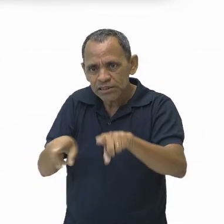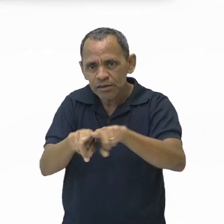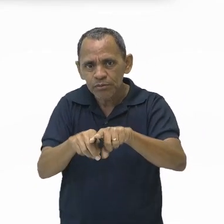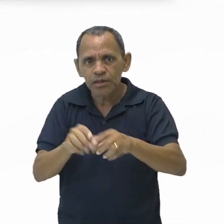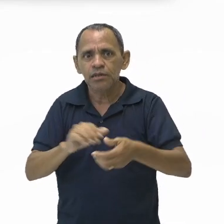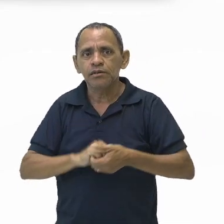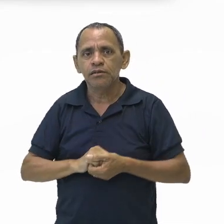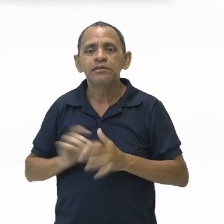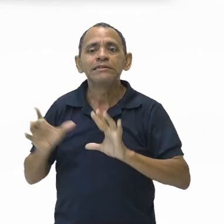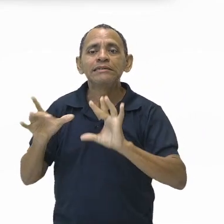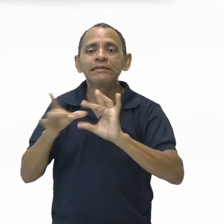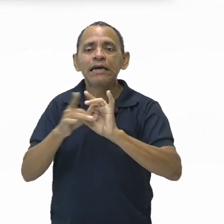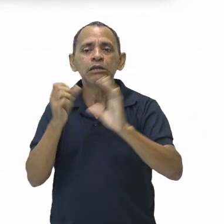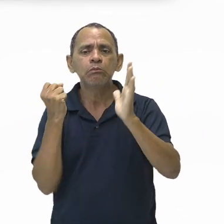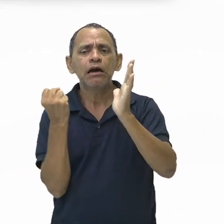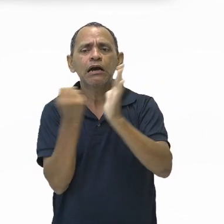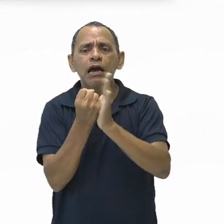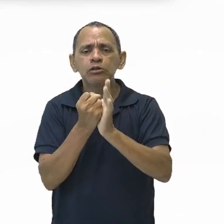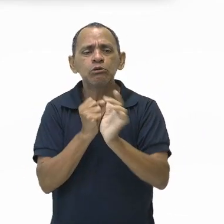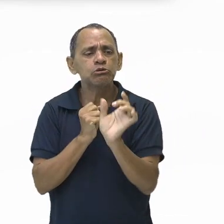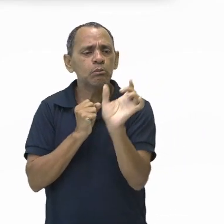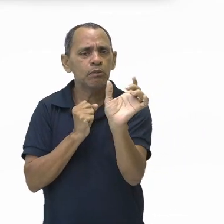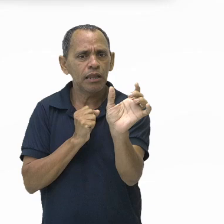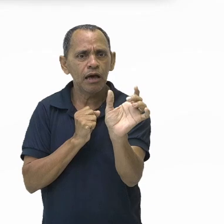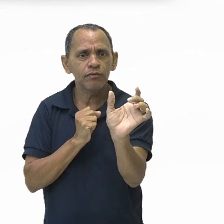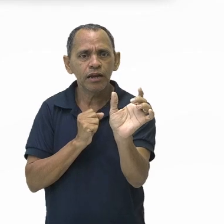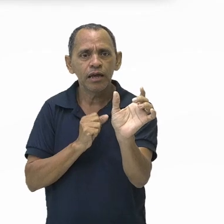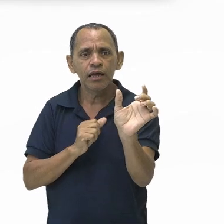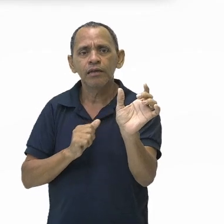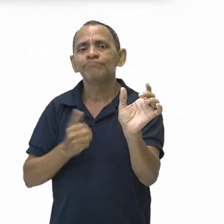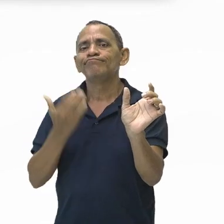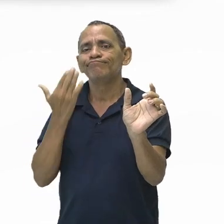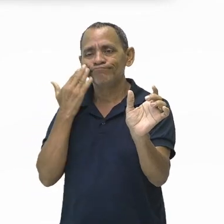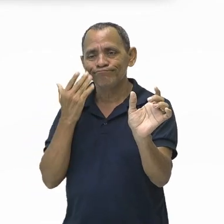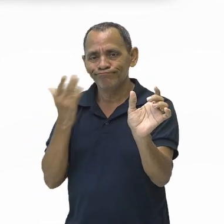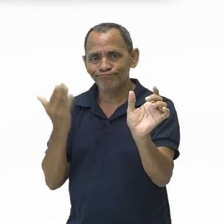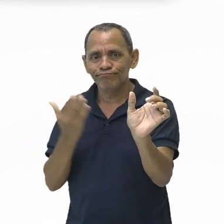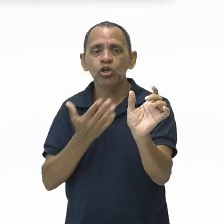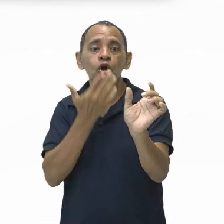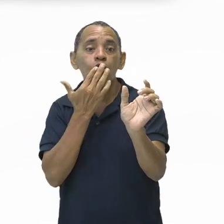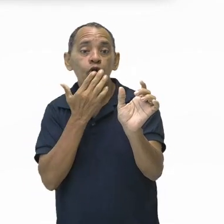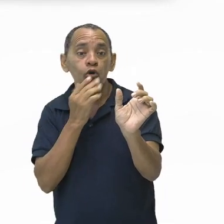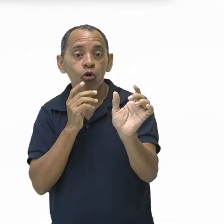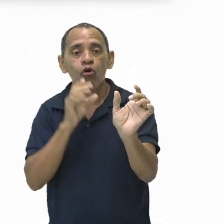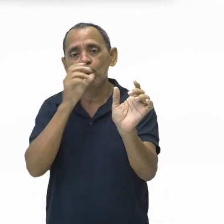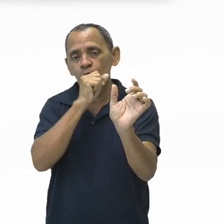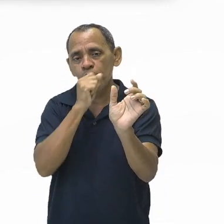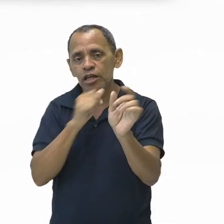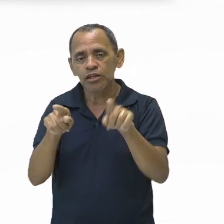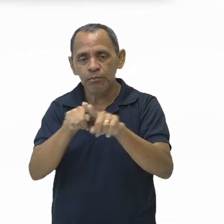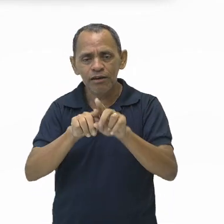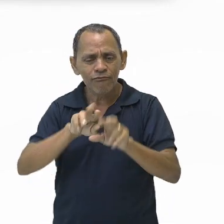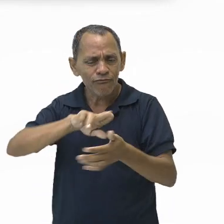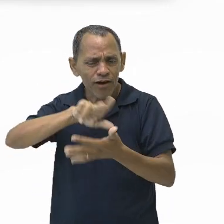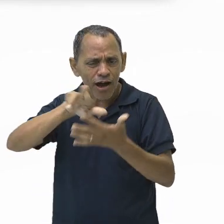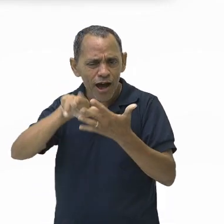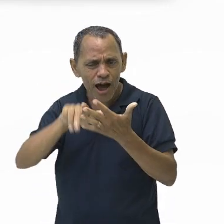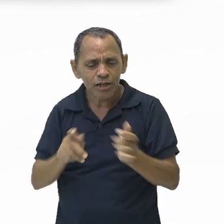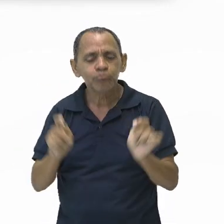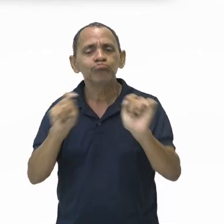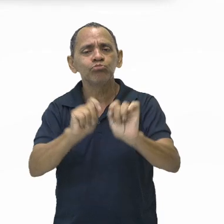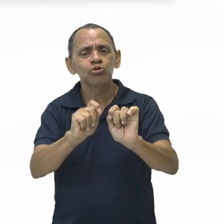por essa palavra aí que está aparecendo na tela, né? Pela agrobiodiversidade, pelas diversas possibilidades